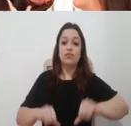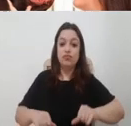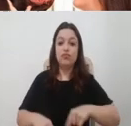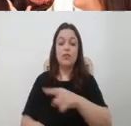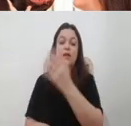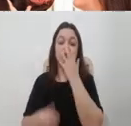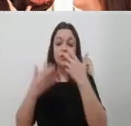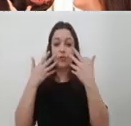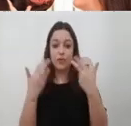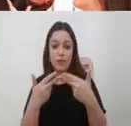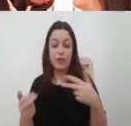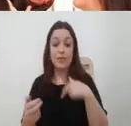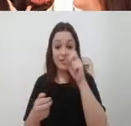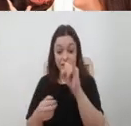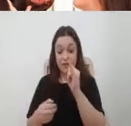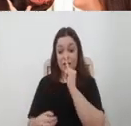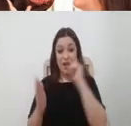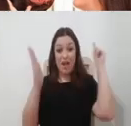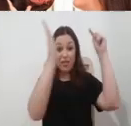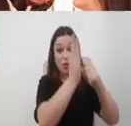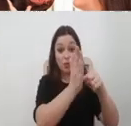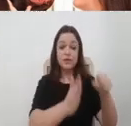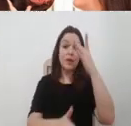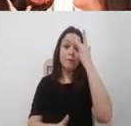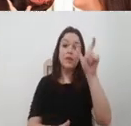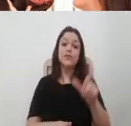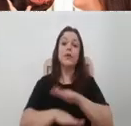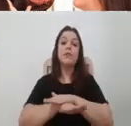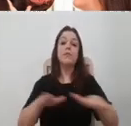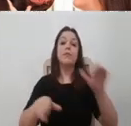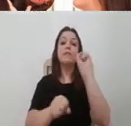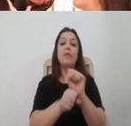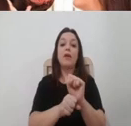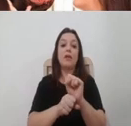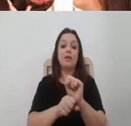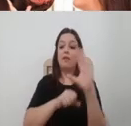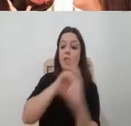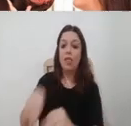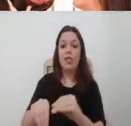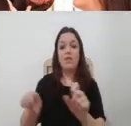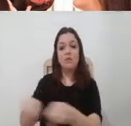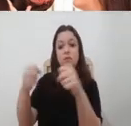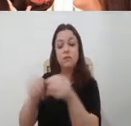casos. Porque se ele quebra esse ciclo da violência, então essas pessoas